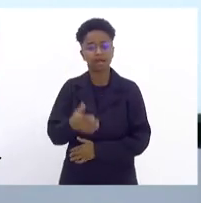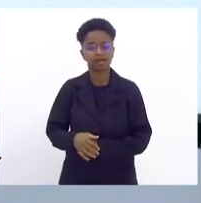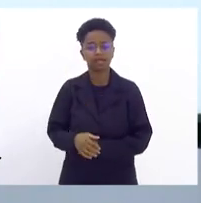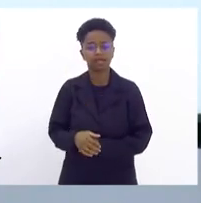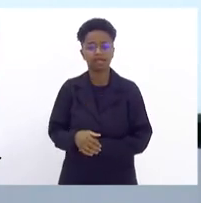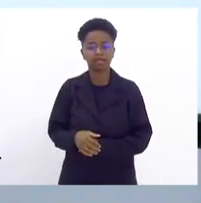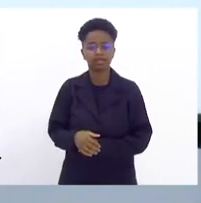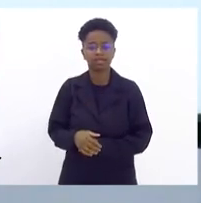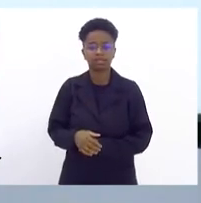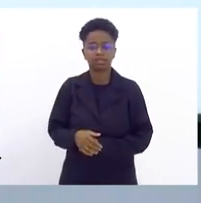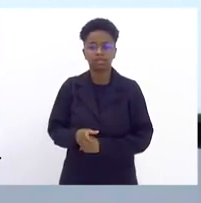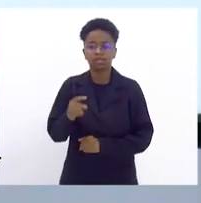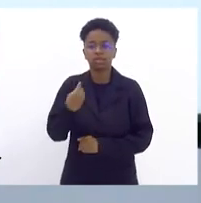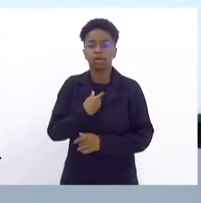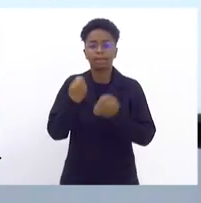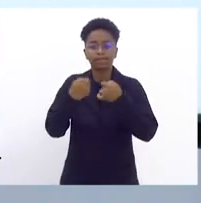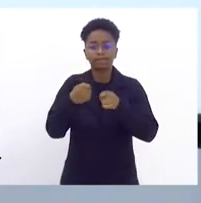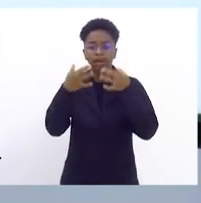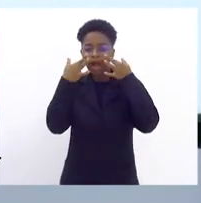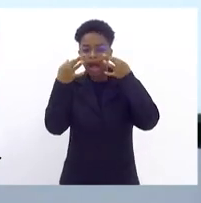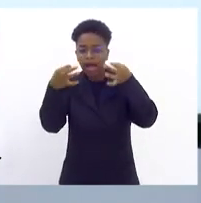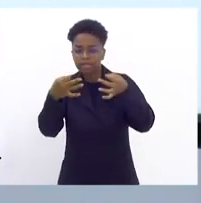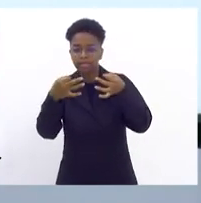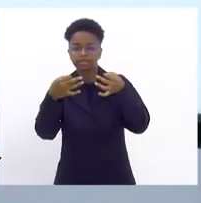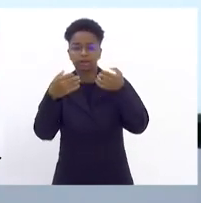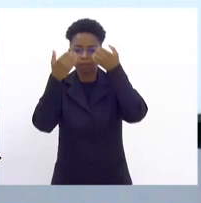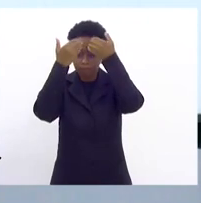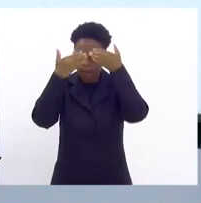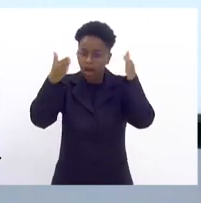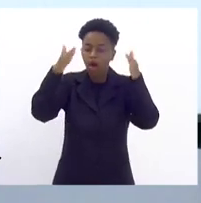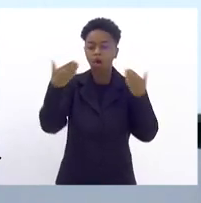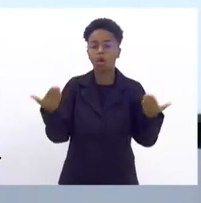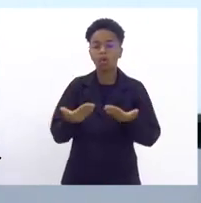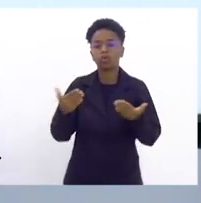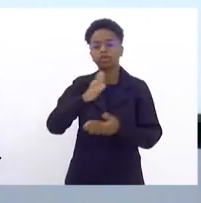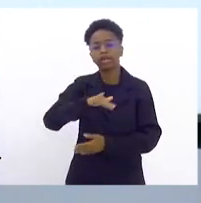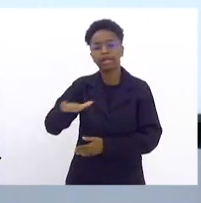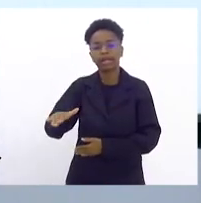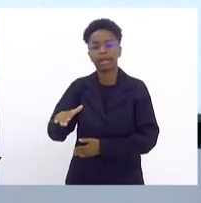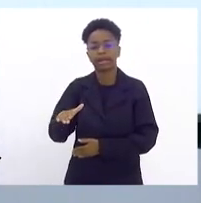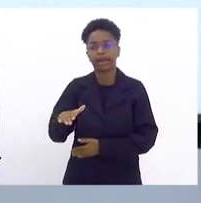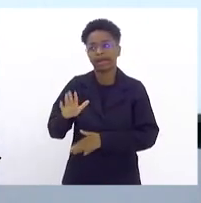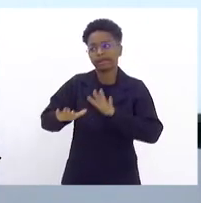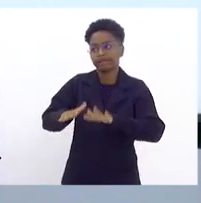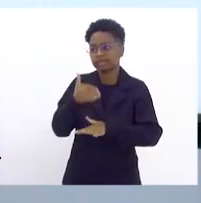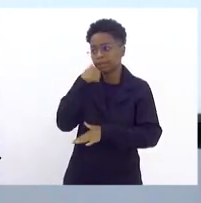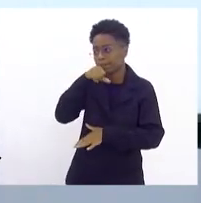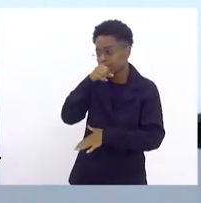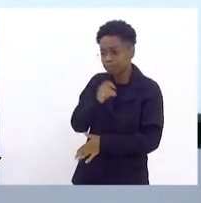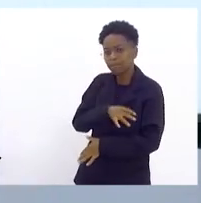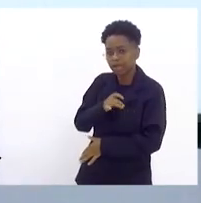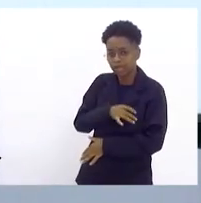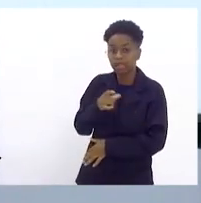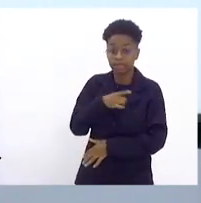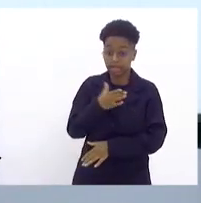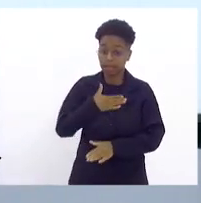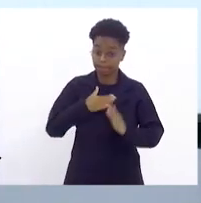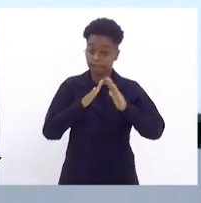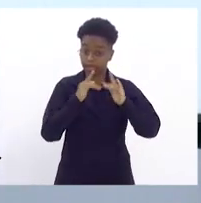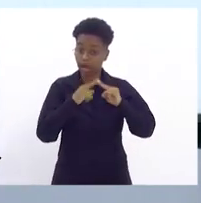para a gente abrir os olhos a criança hoje em dia a mãe tem medo eu tô com um caso na minha paróquia